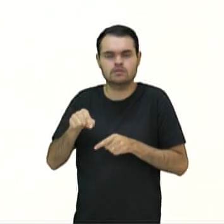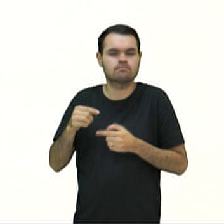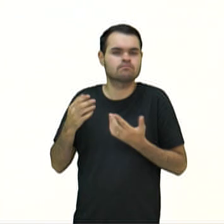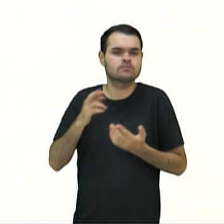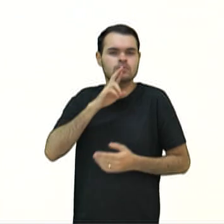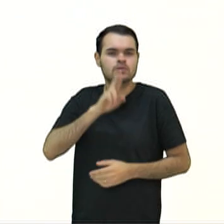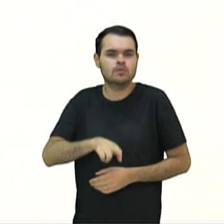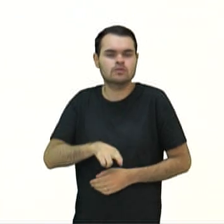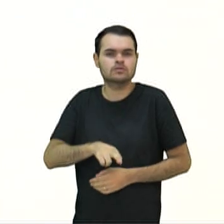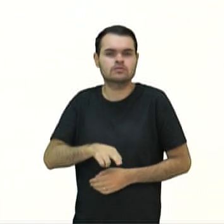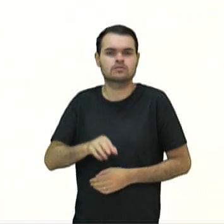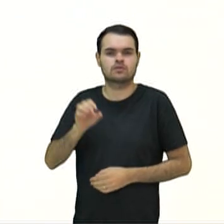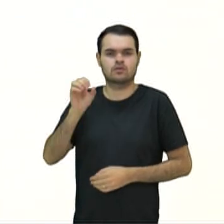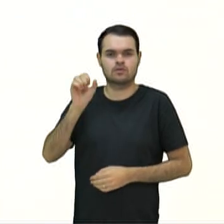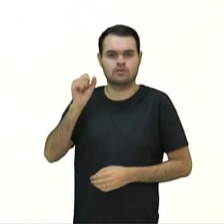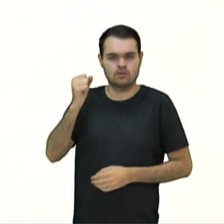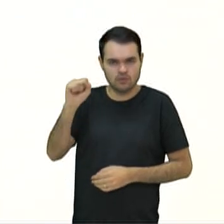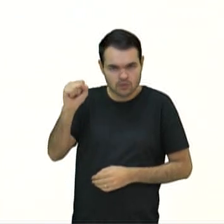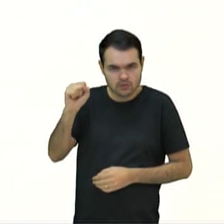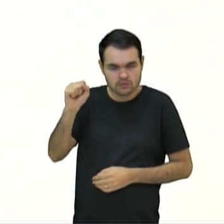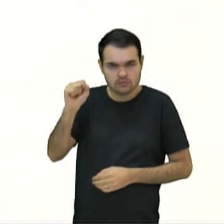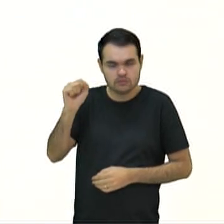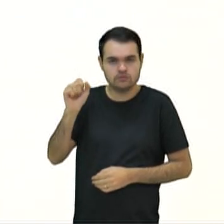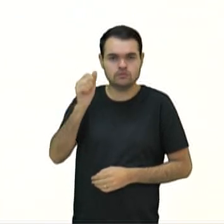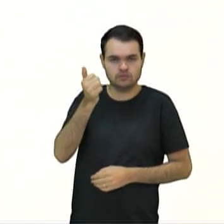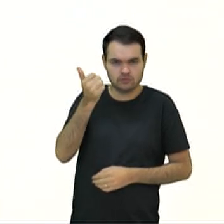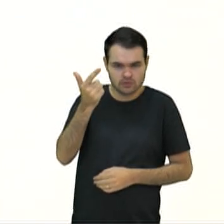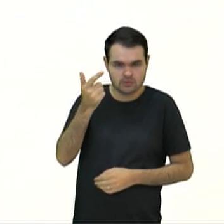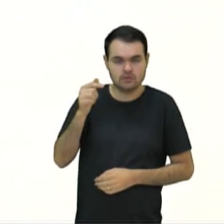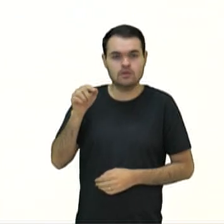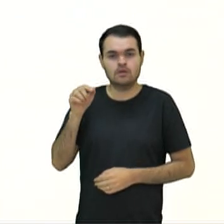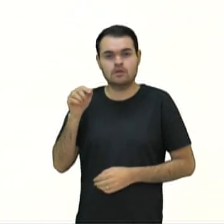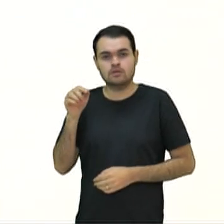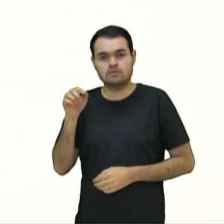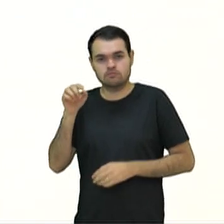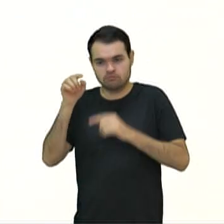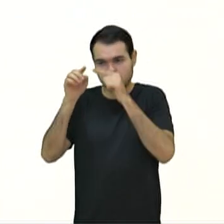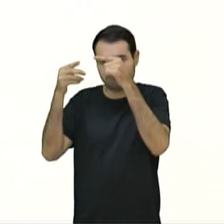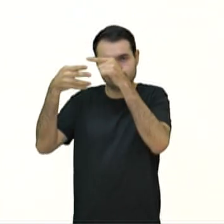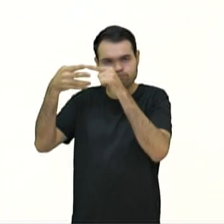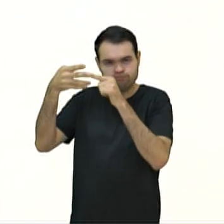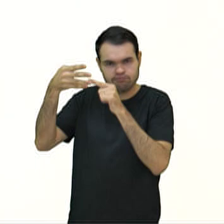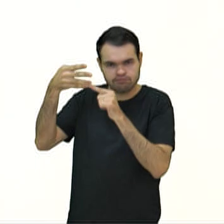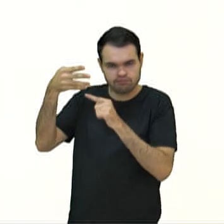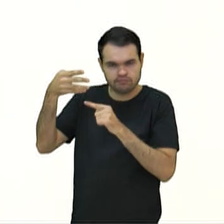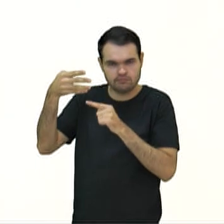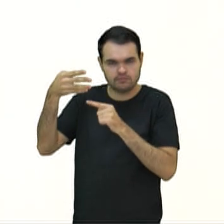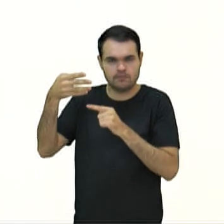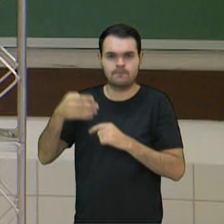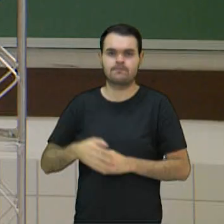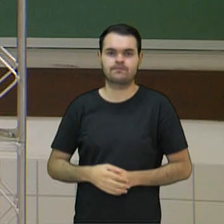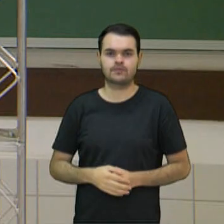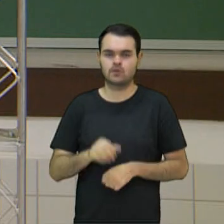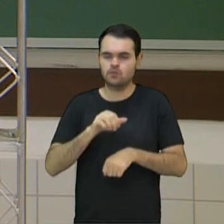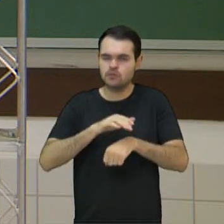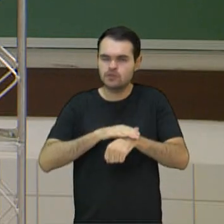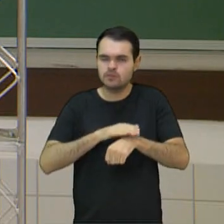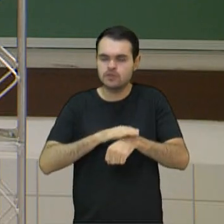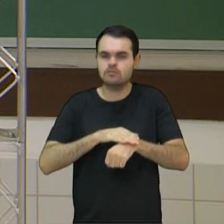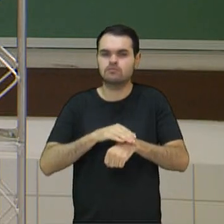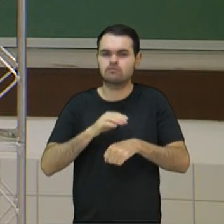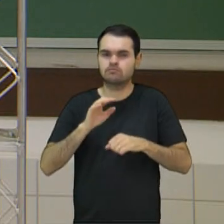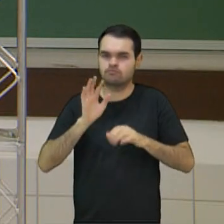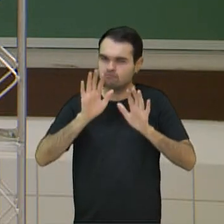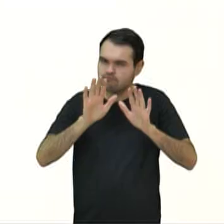A8, B12, C16, D20 e E30. Vamos dar um tempinho então e